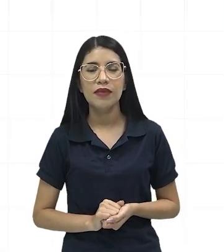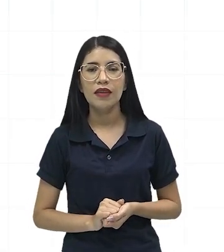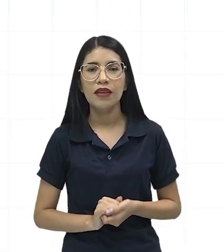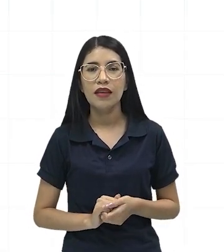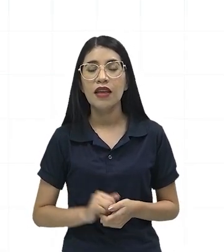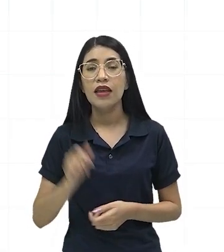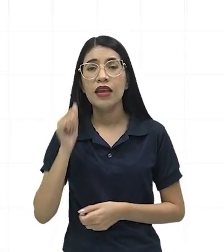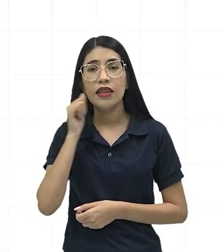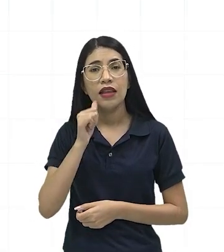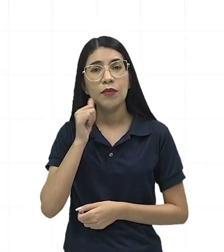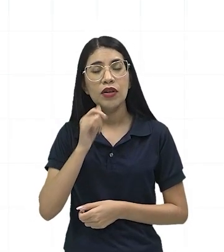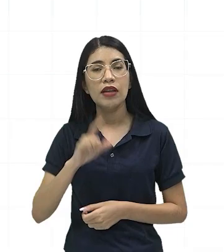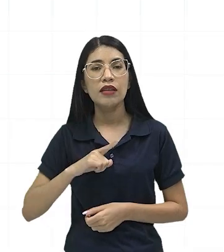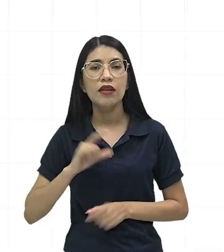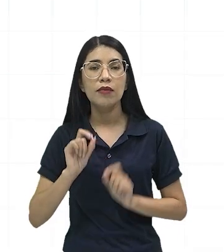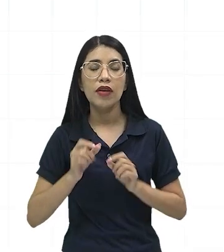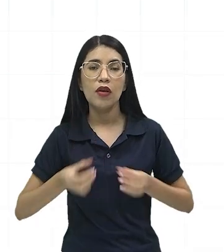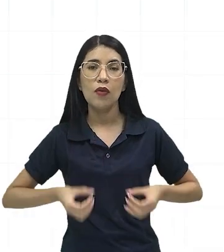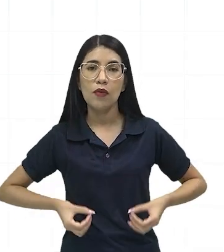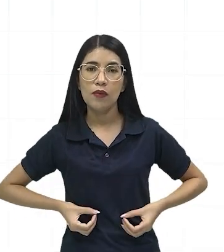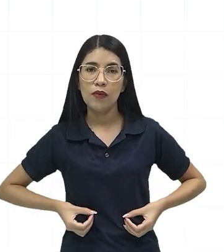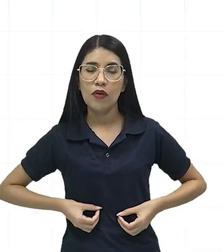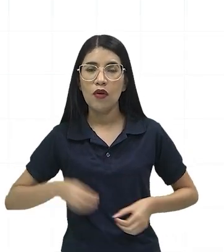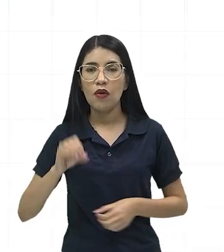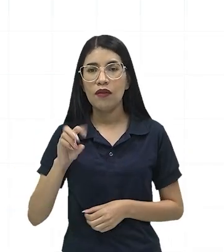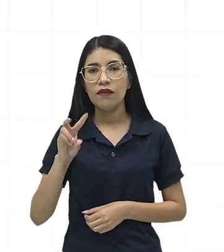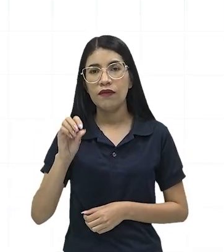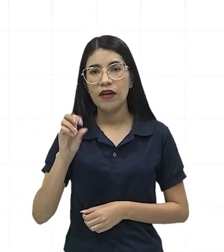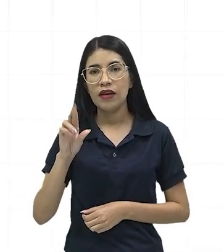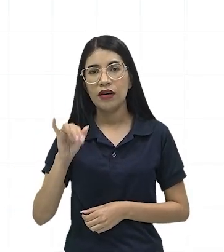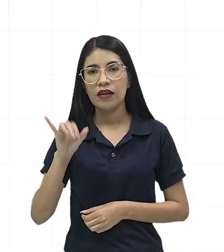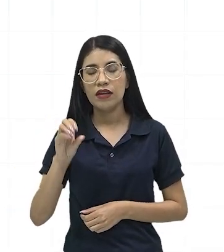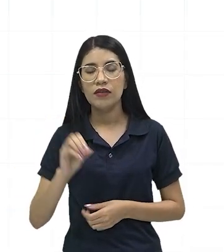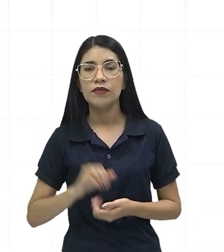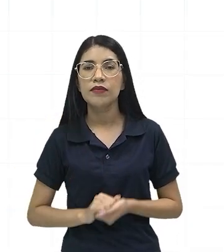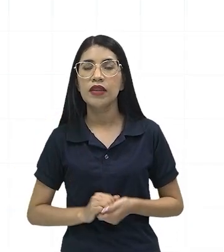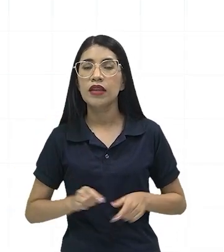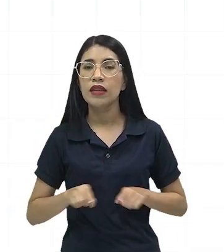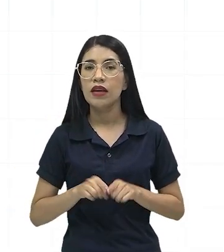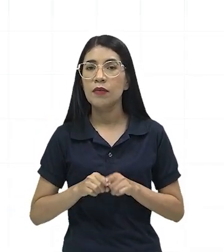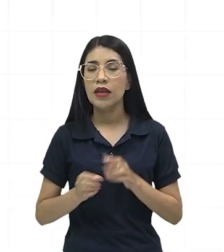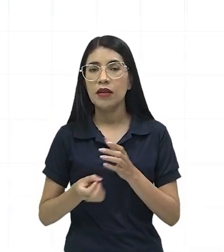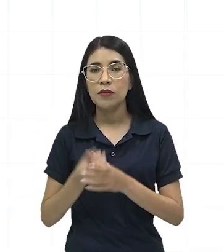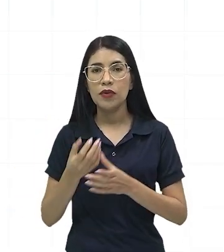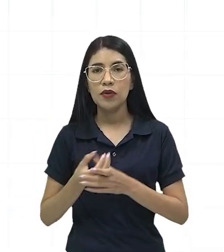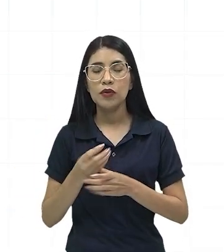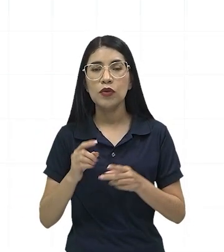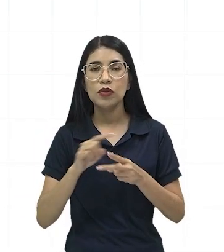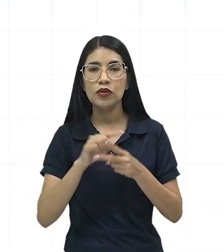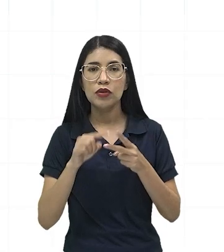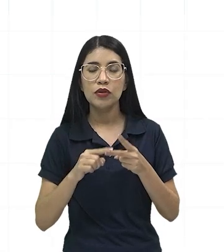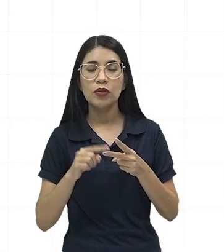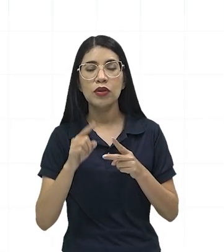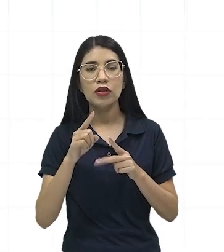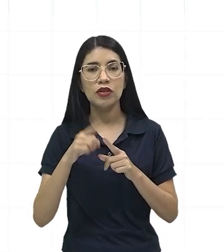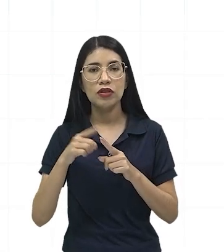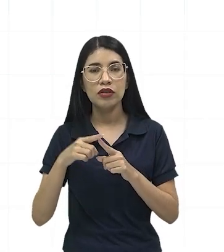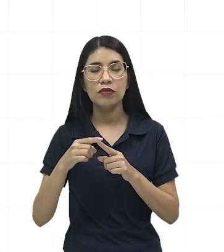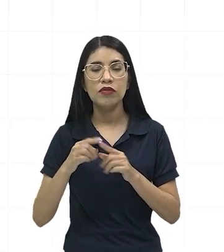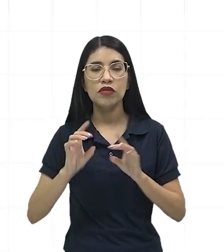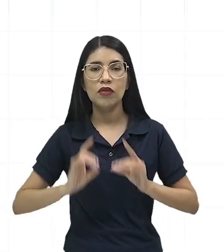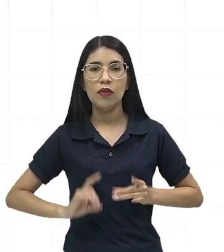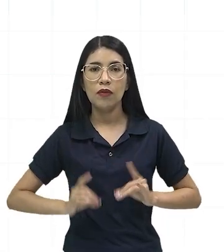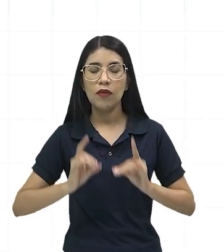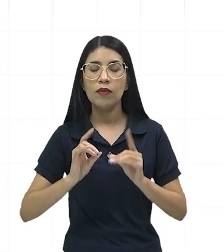Na mulher, nós temos o ovário, né? O ovário, como glândula endócrina, produz estrógeno e